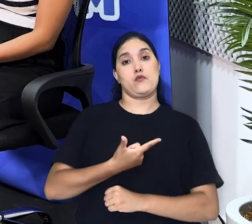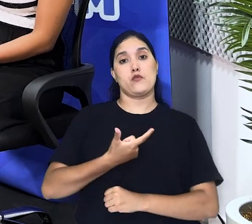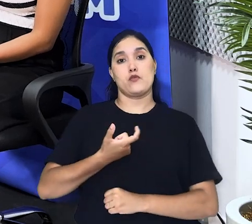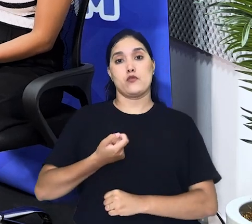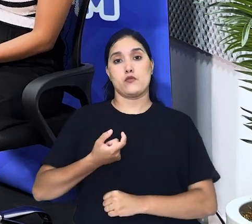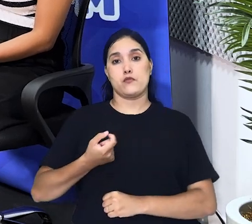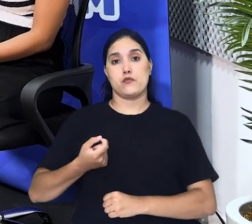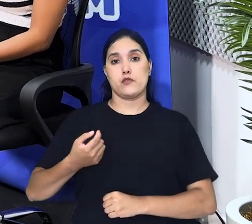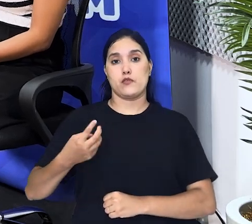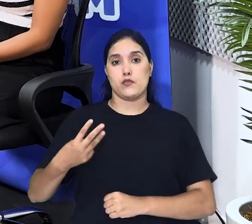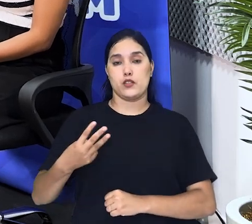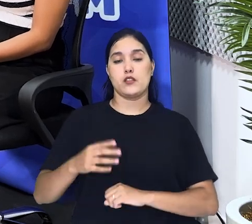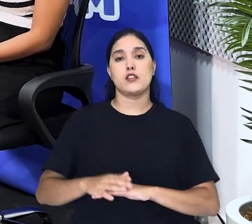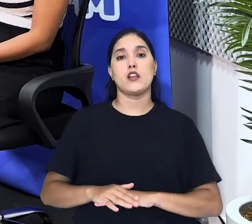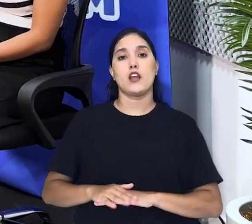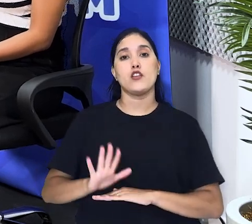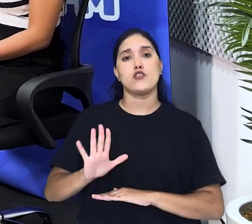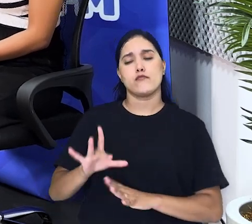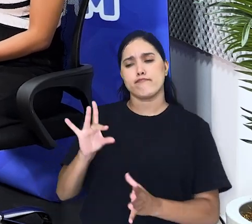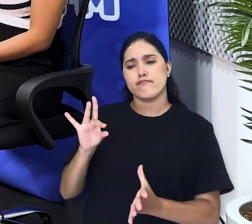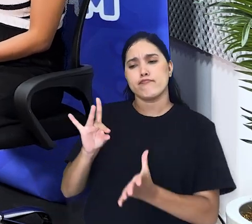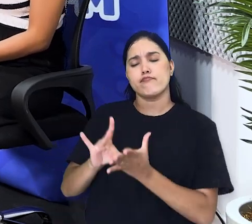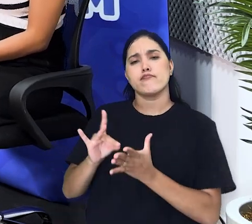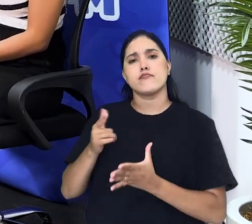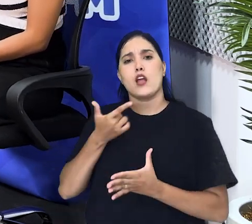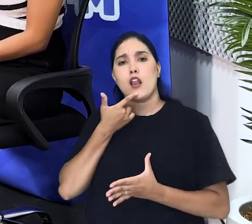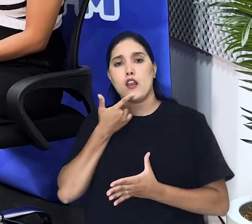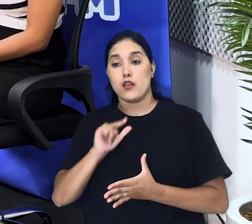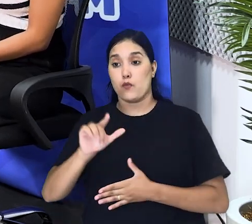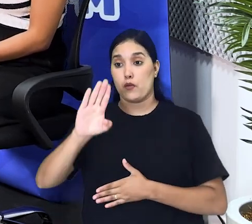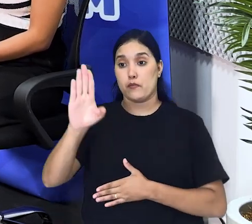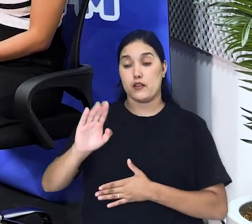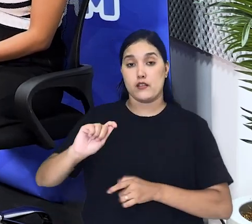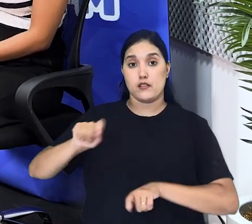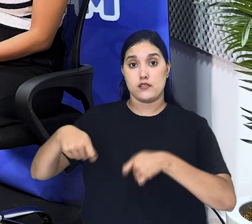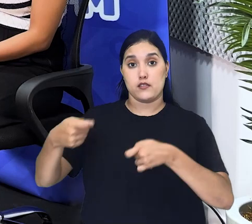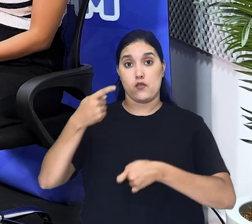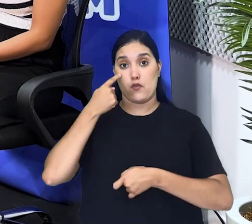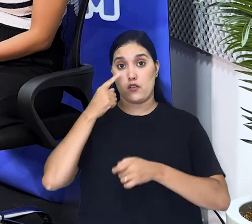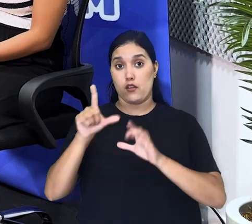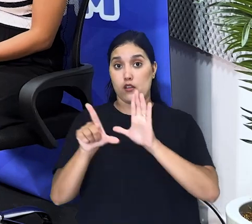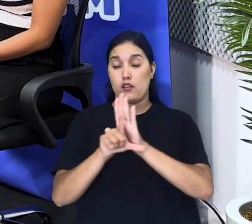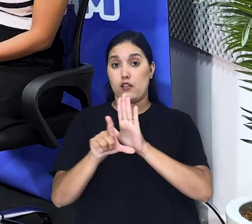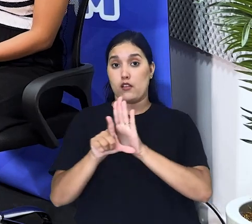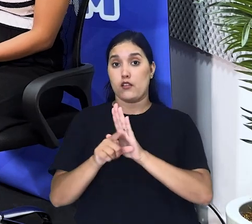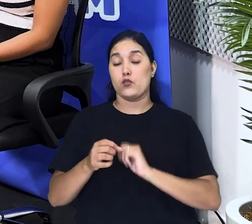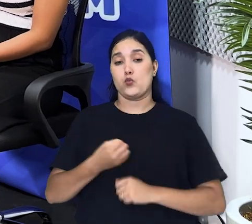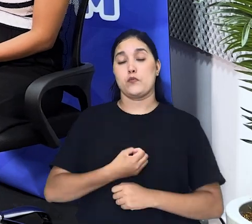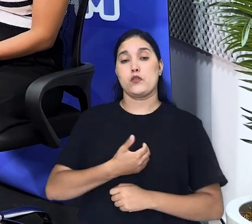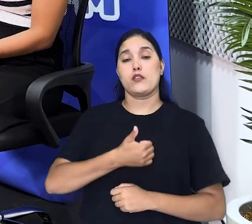outros lugares em relação a isso? Como foi que surgiu, né? Como foi o surgimento da língua brasileira de